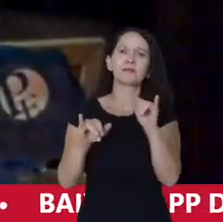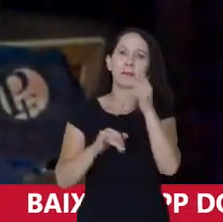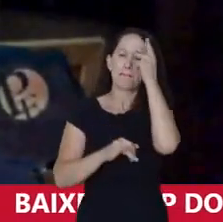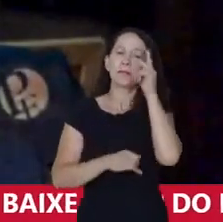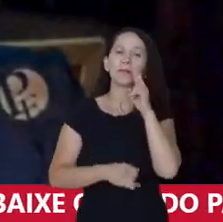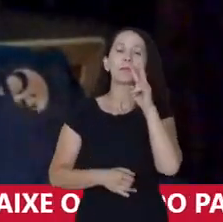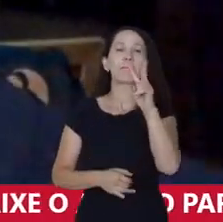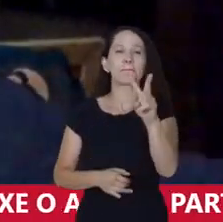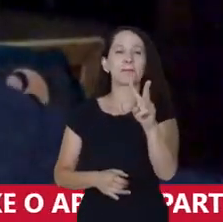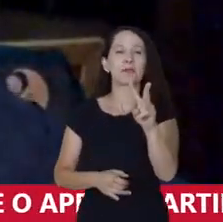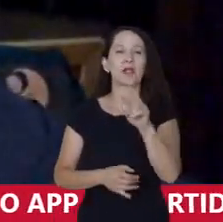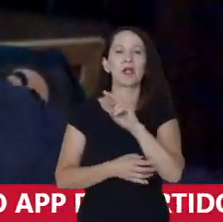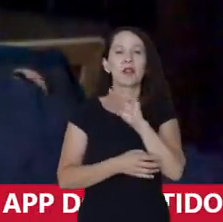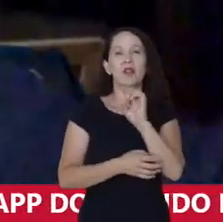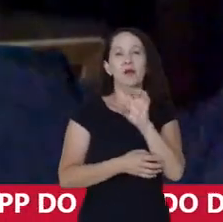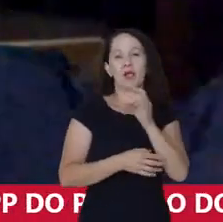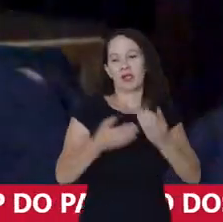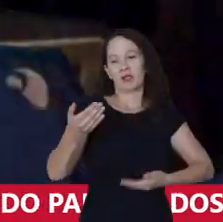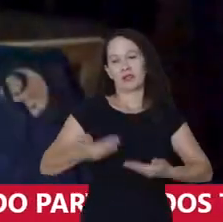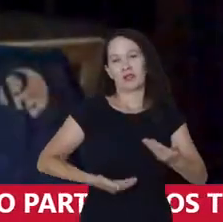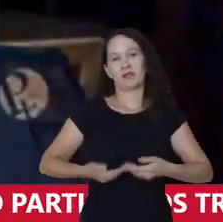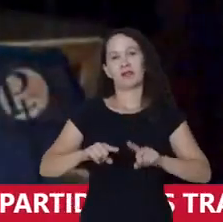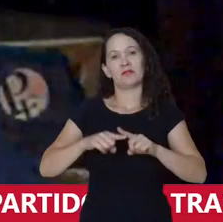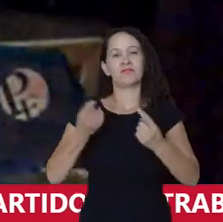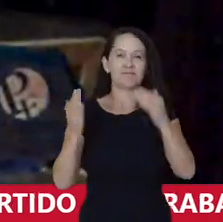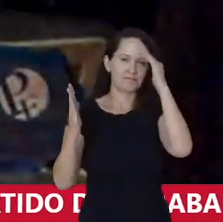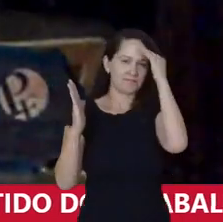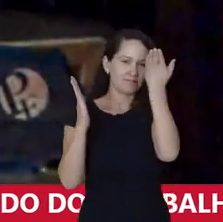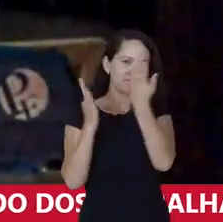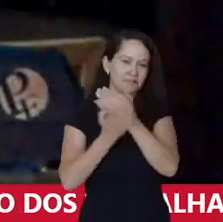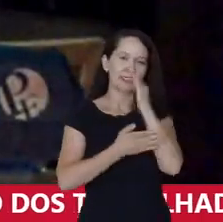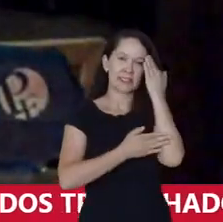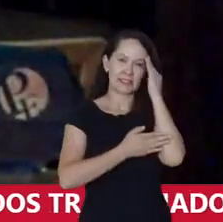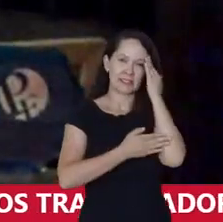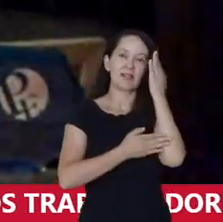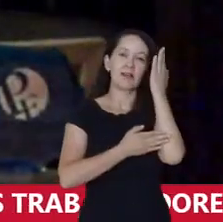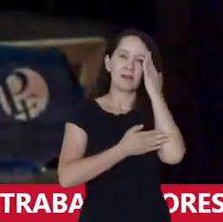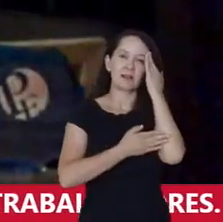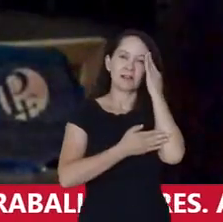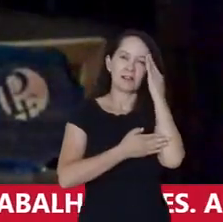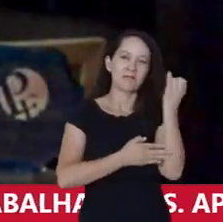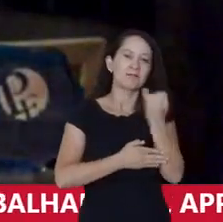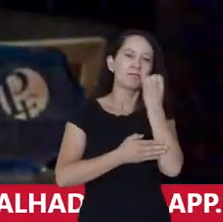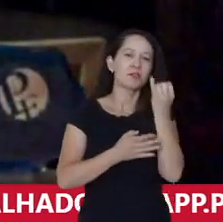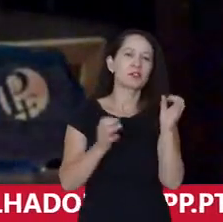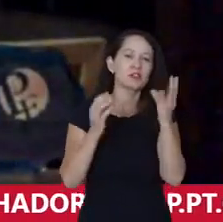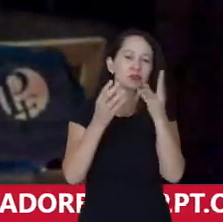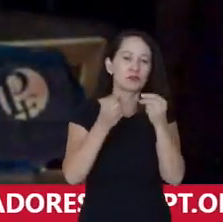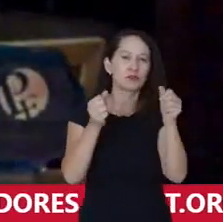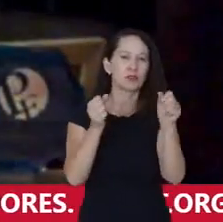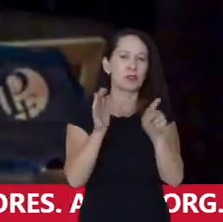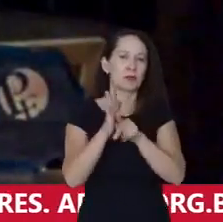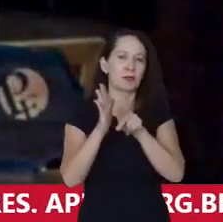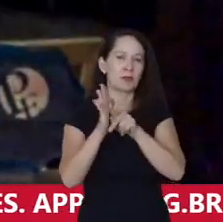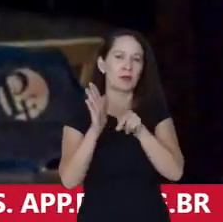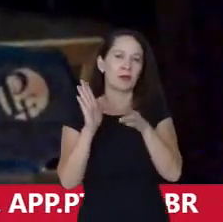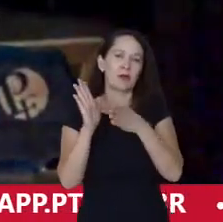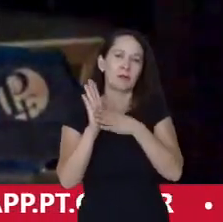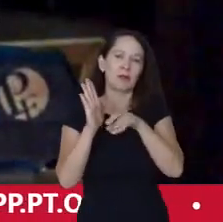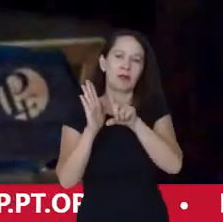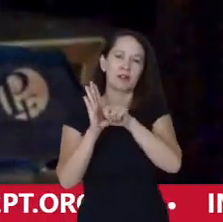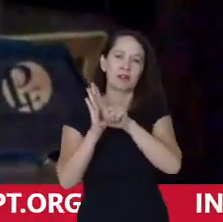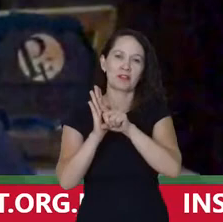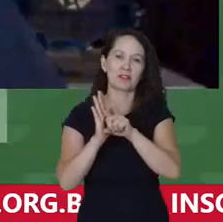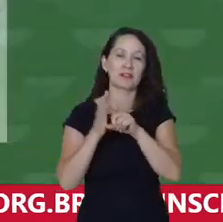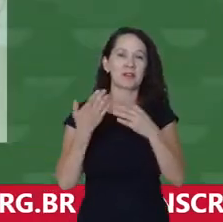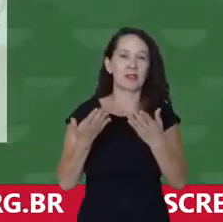está assistindo e não é servidor, mas compreende a importância de derrotar essa PEC, que o